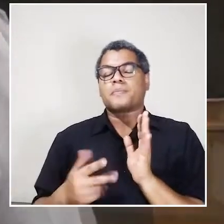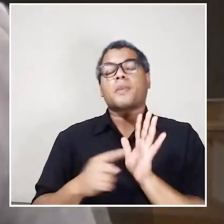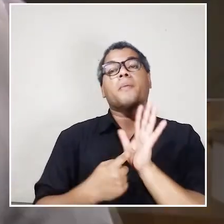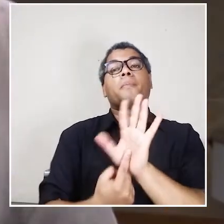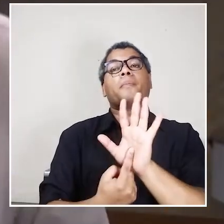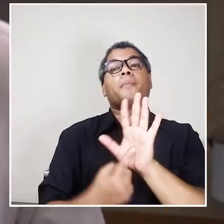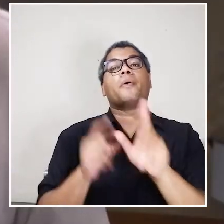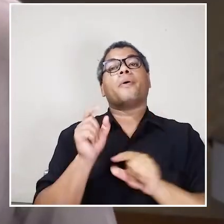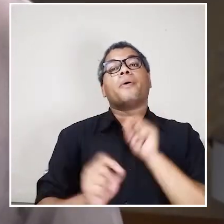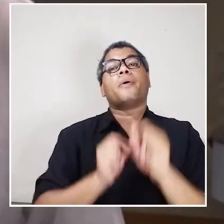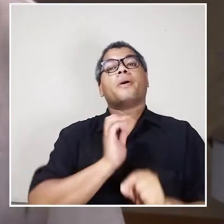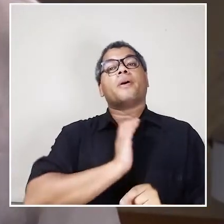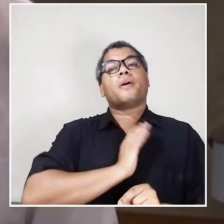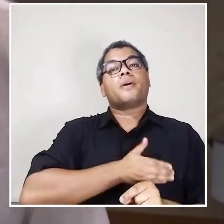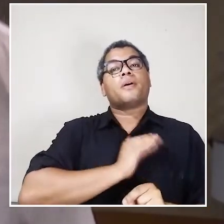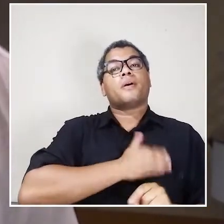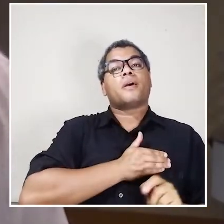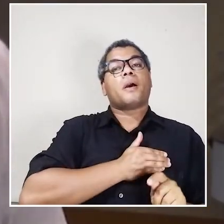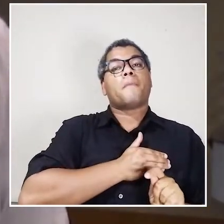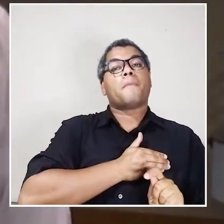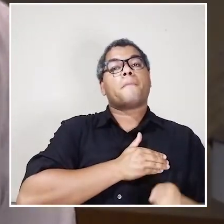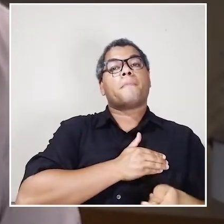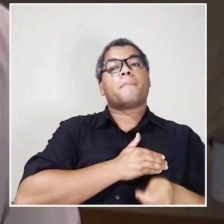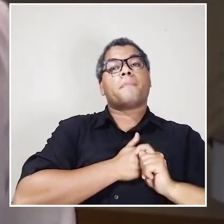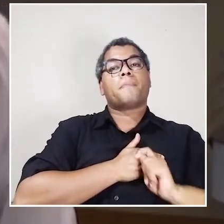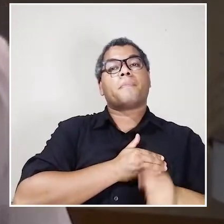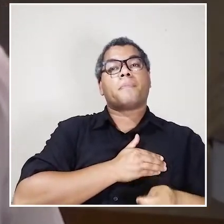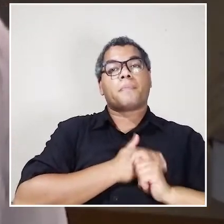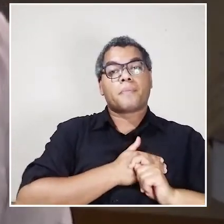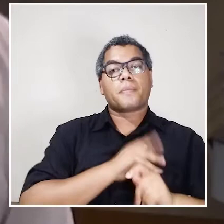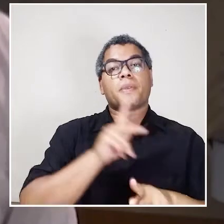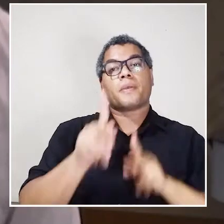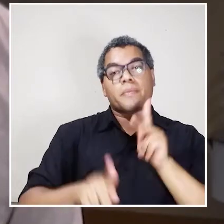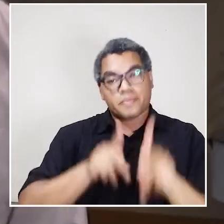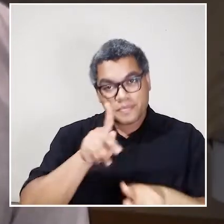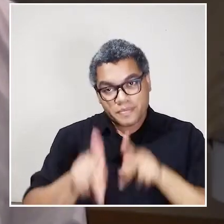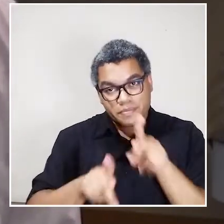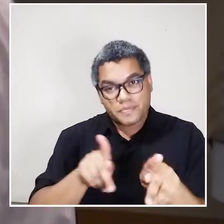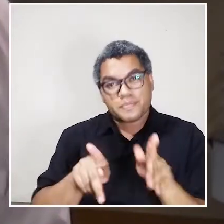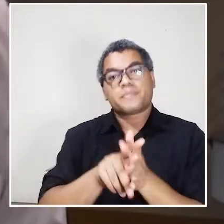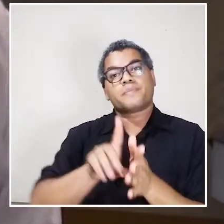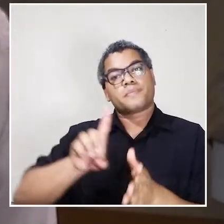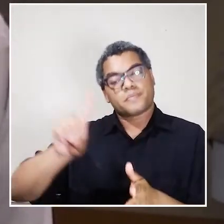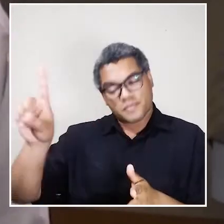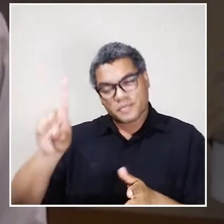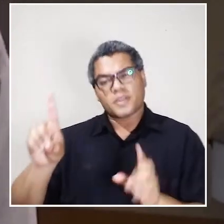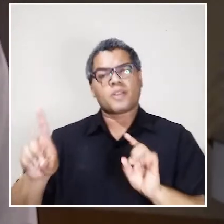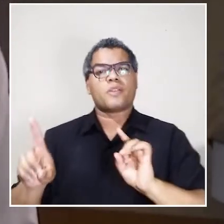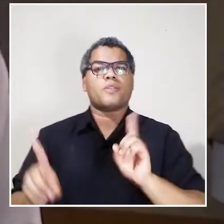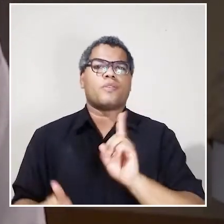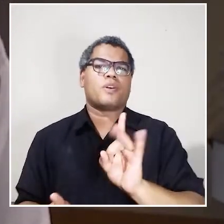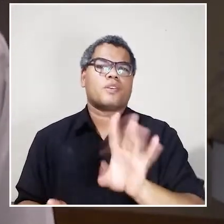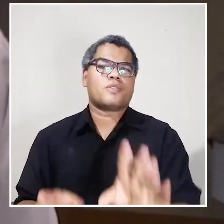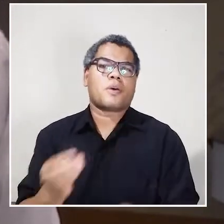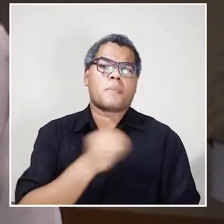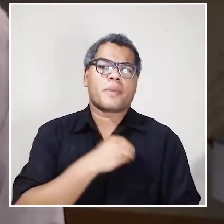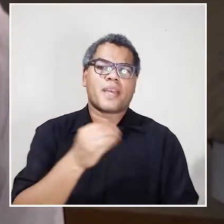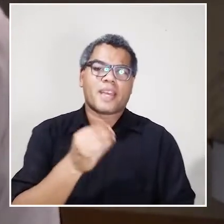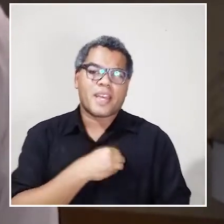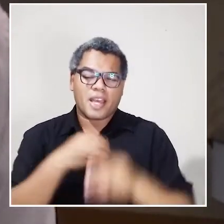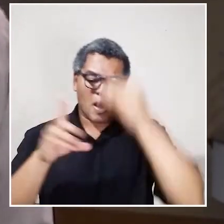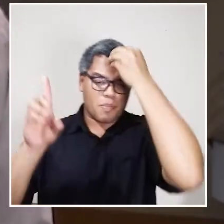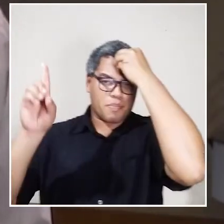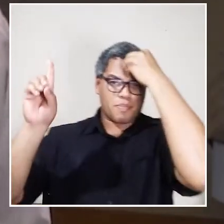a dureza do coração do povo de Deus. Não bastasse ter pecado, rebelado-se